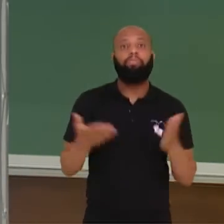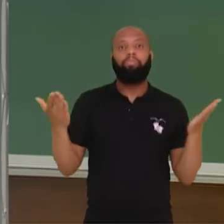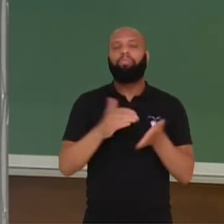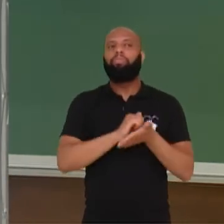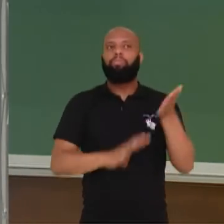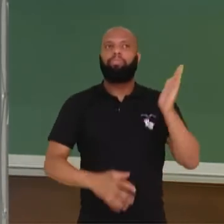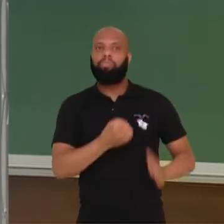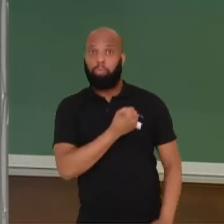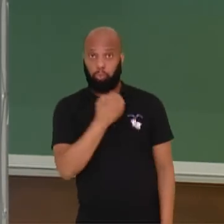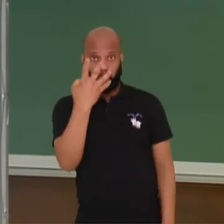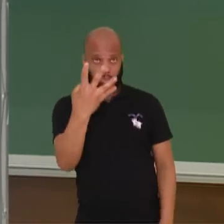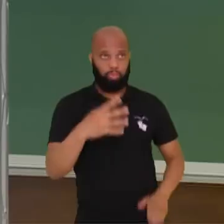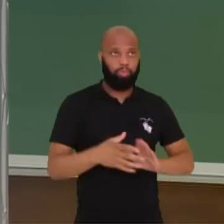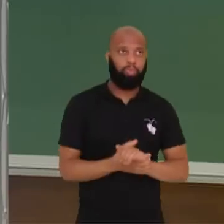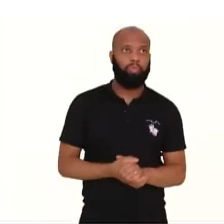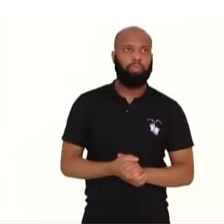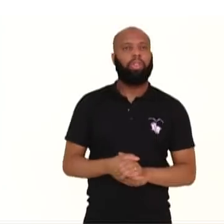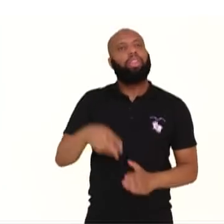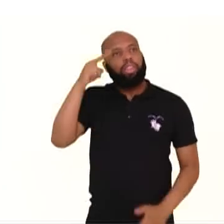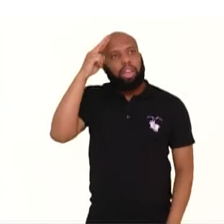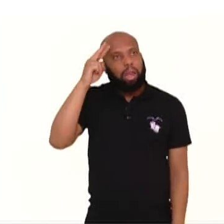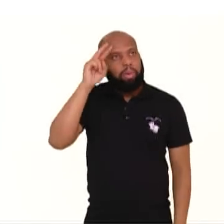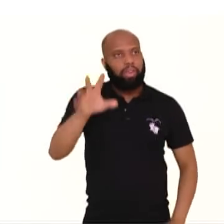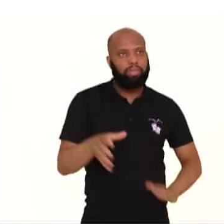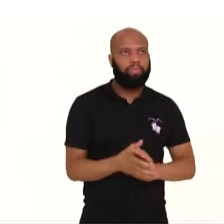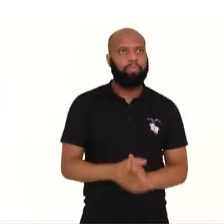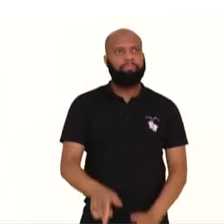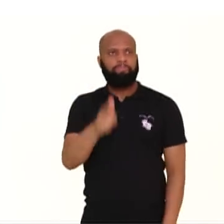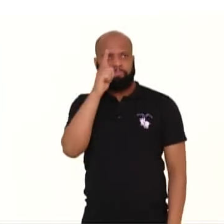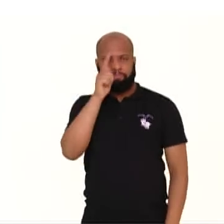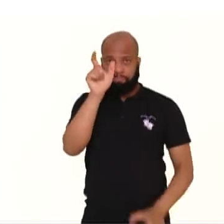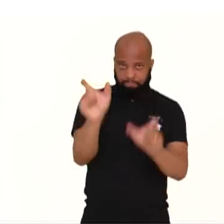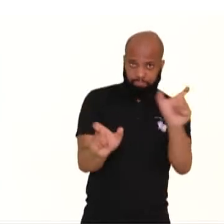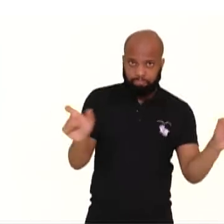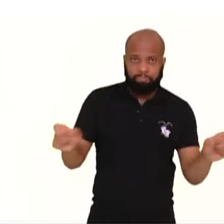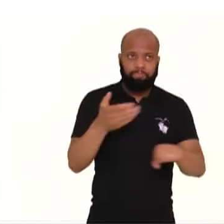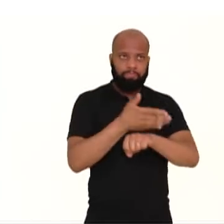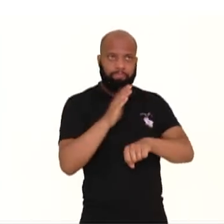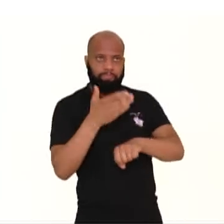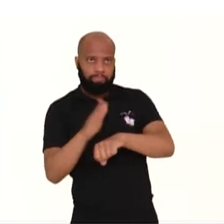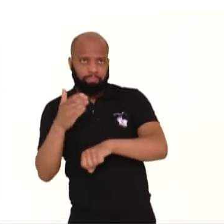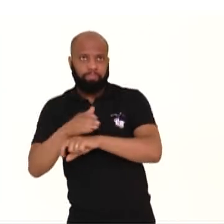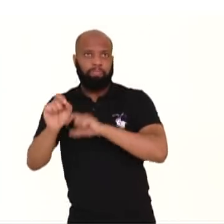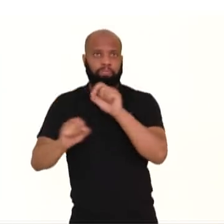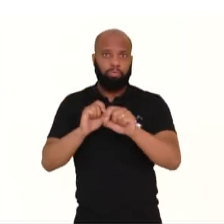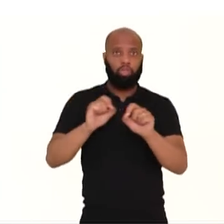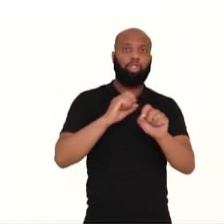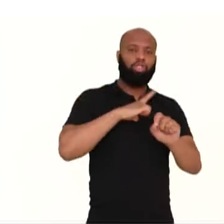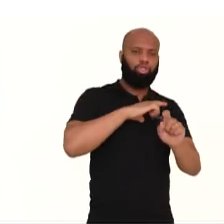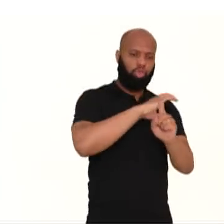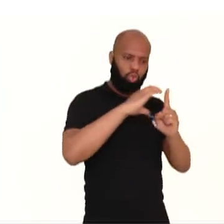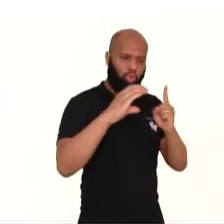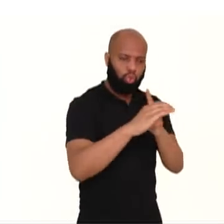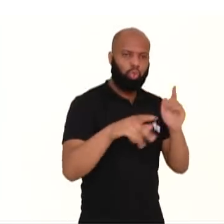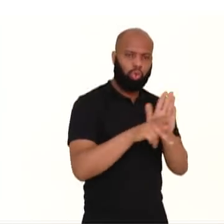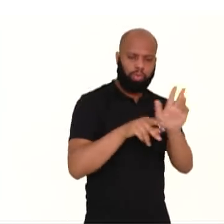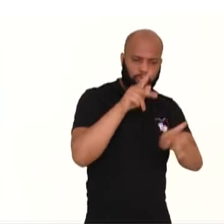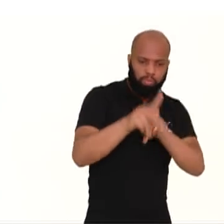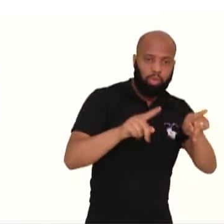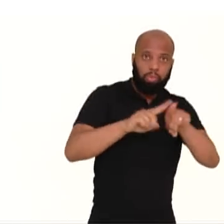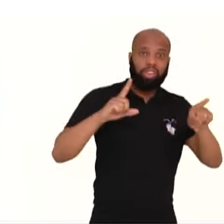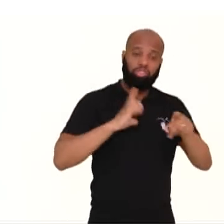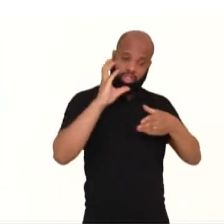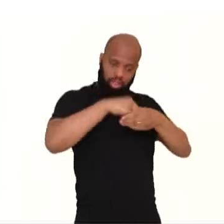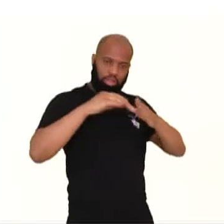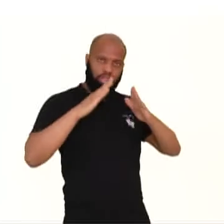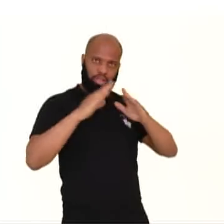adiante na atividade número 4, recordar essa questão. Os gregos praticavam, além do culto público, uma religião